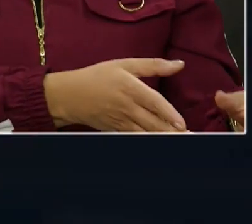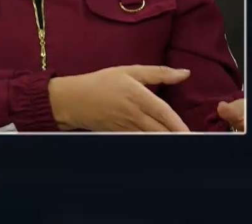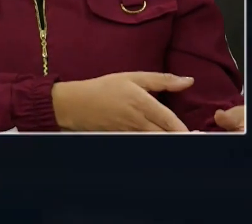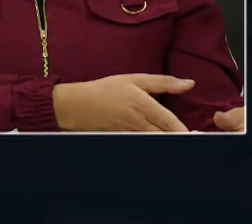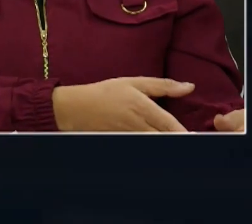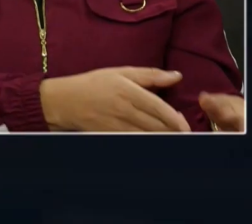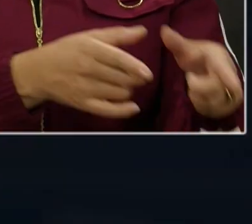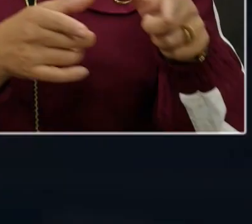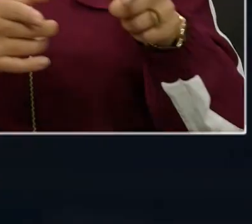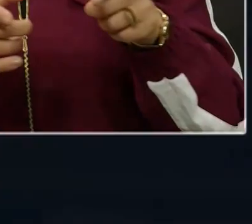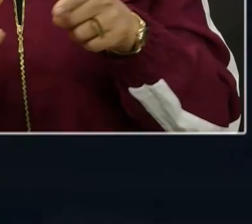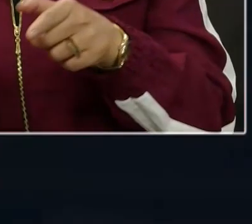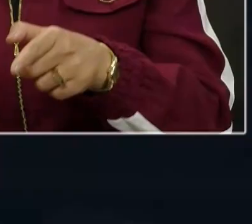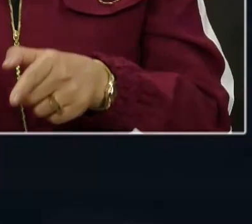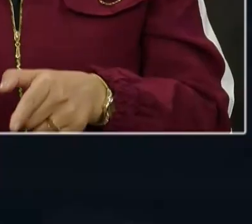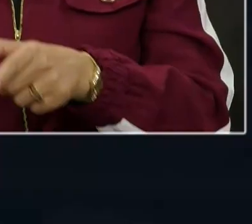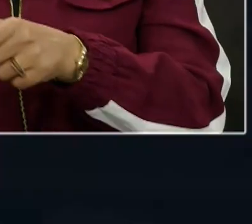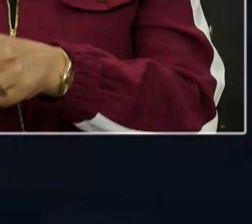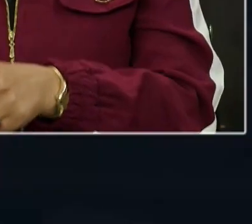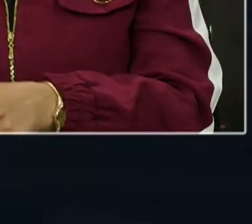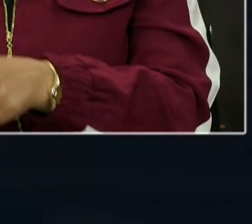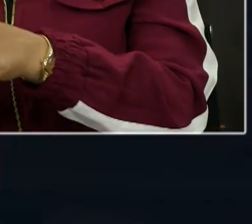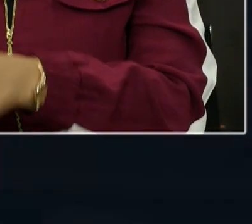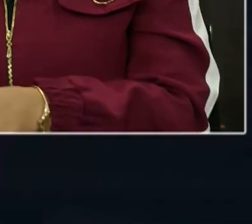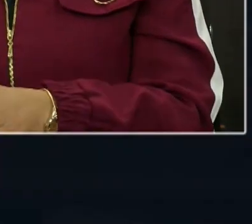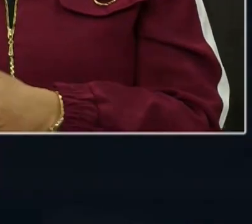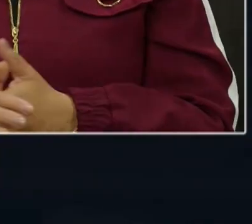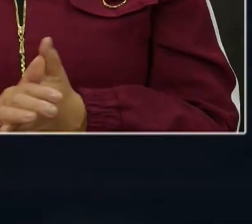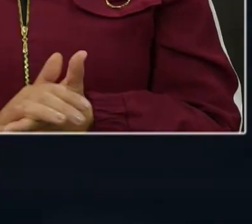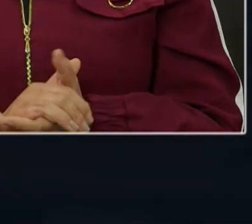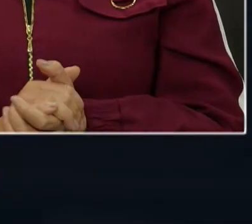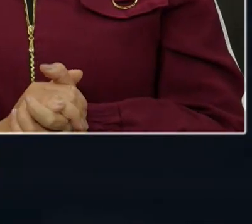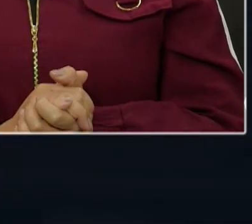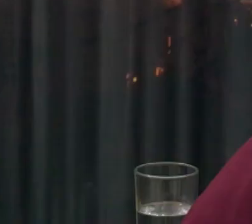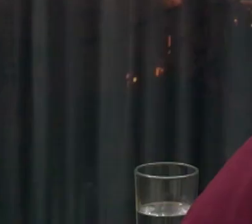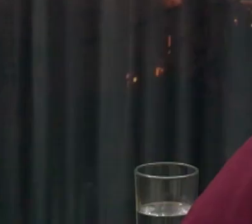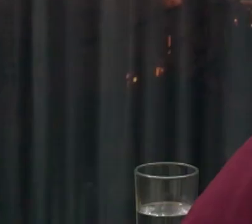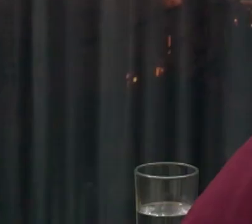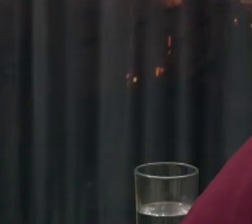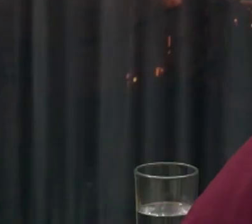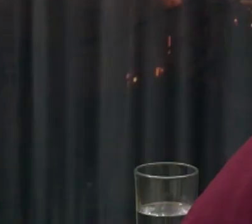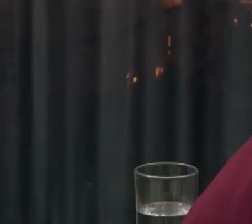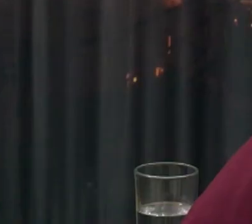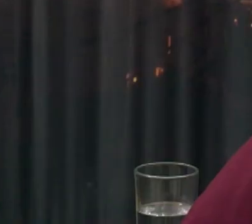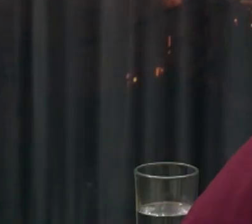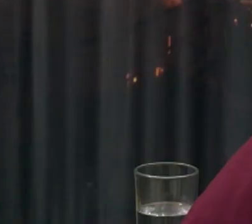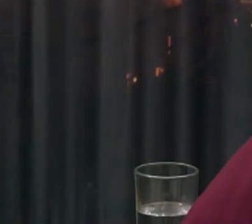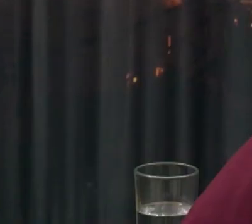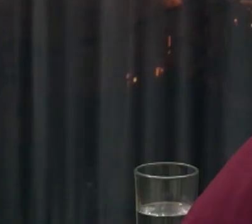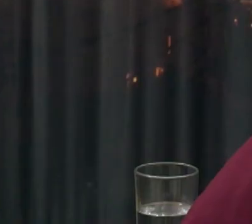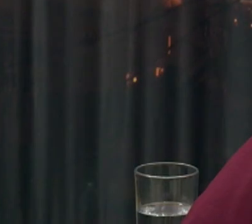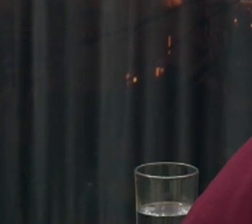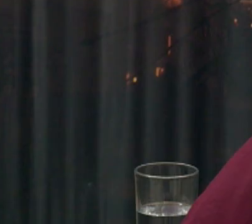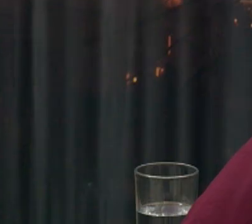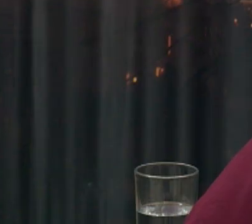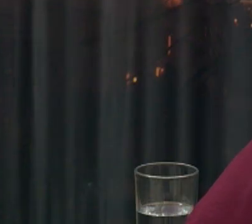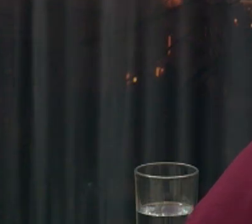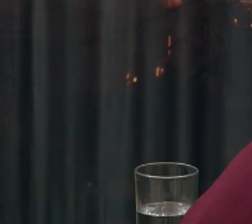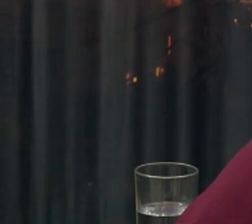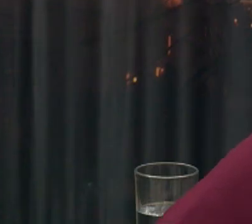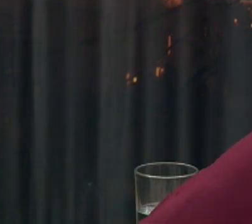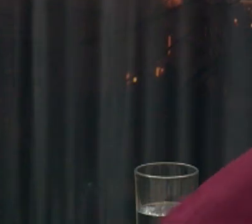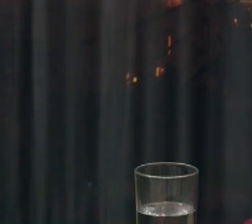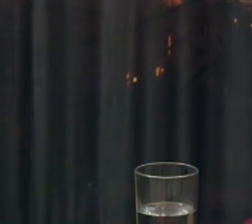passaram por alguma situação que permitissem que eles agissem assim. Muito bem colocado, extremamente importante, né?